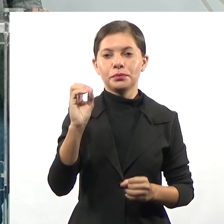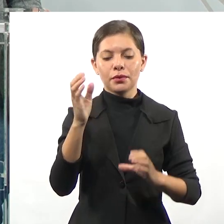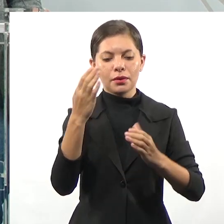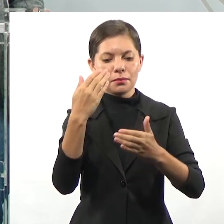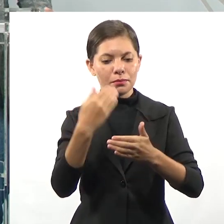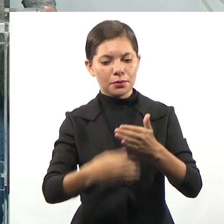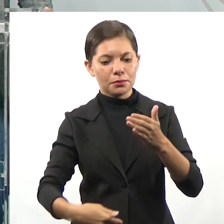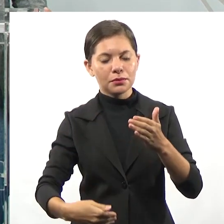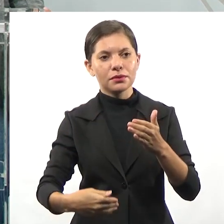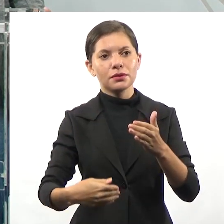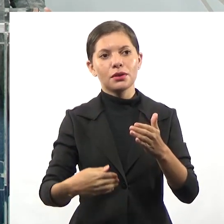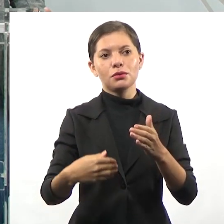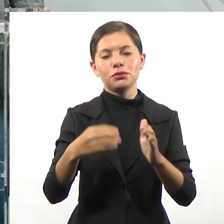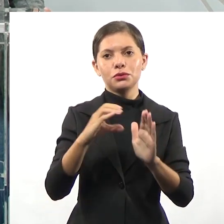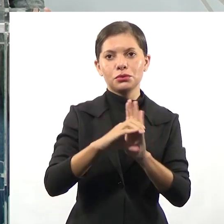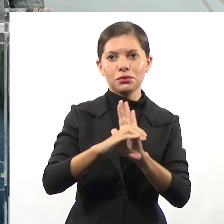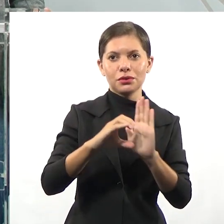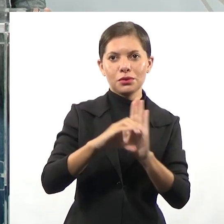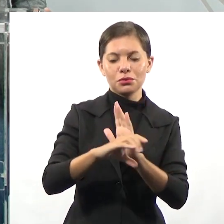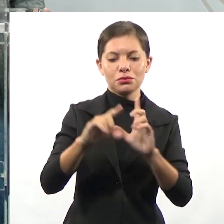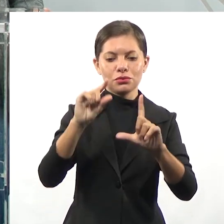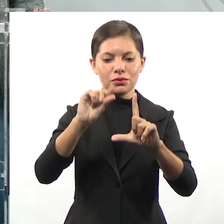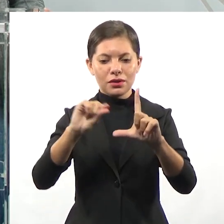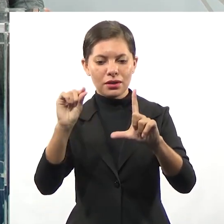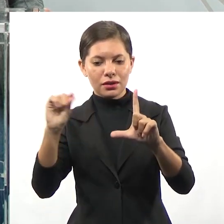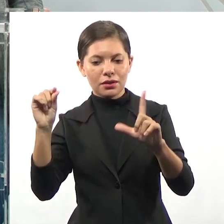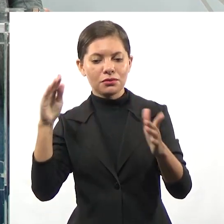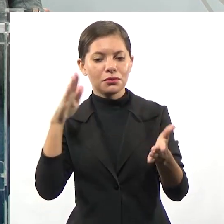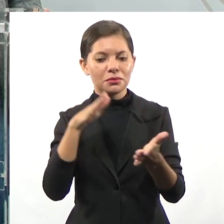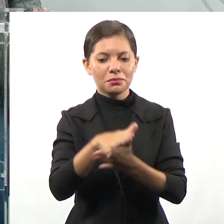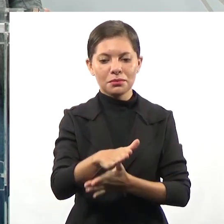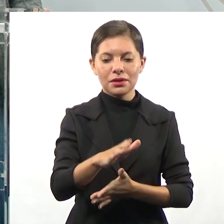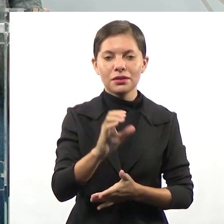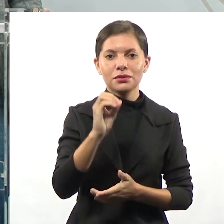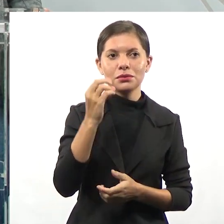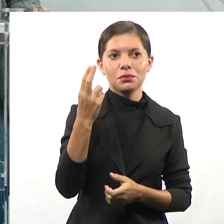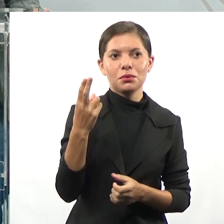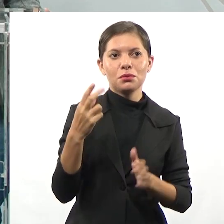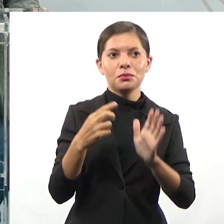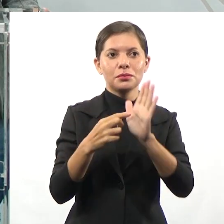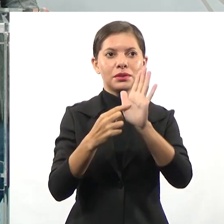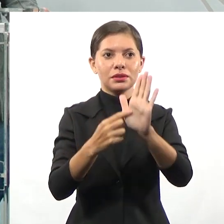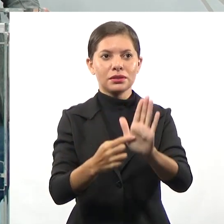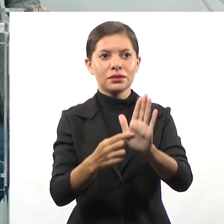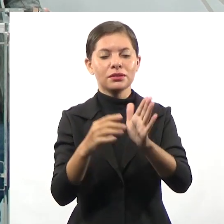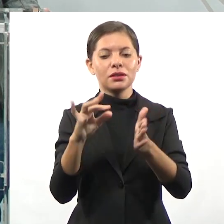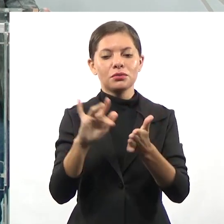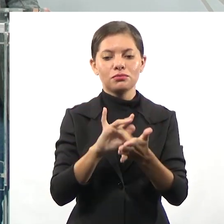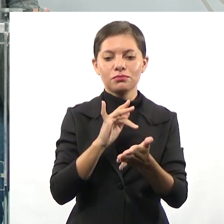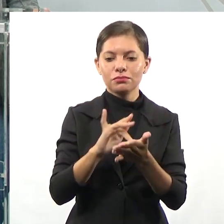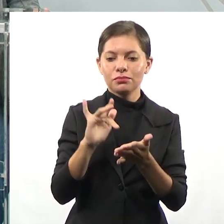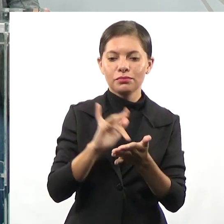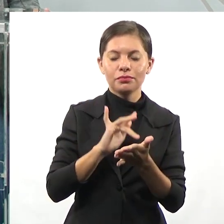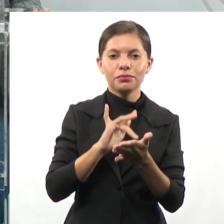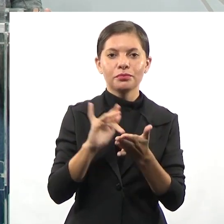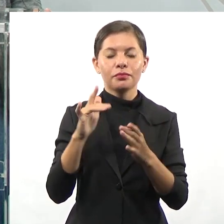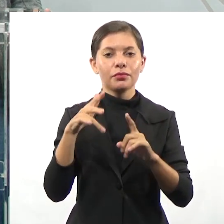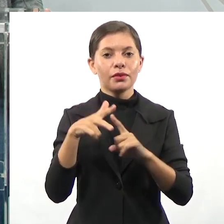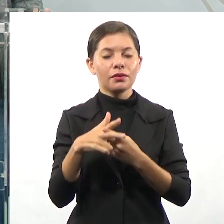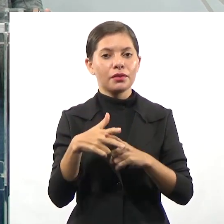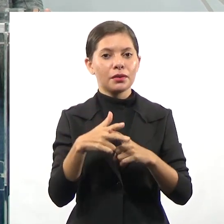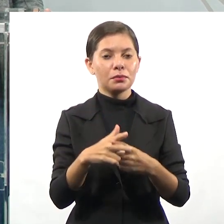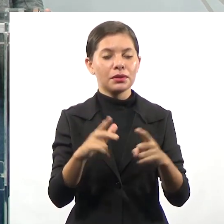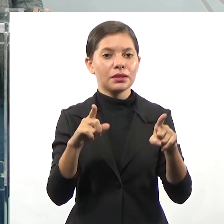no meio digital. A ferramenta, além disso, permite também a edição de vídeo de forma interna, sem ter que instalar nenhum